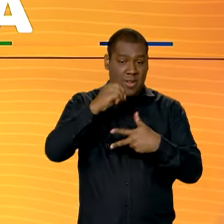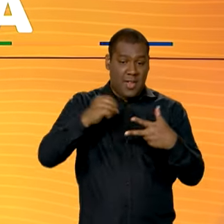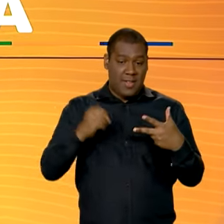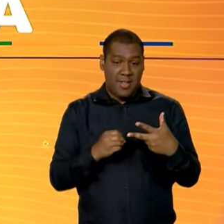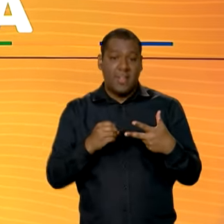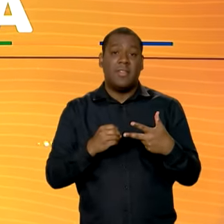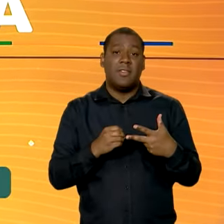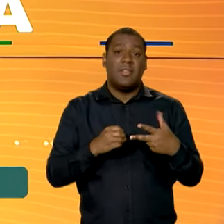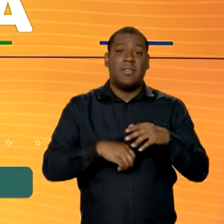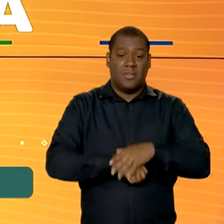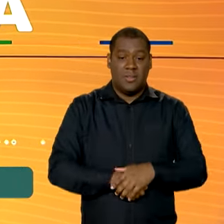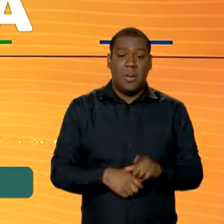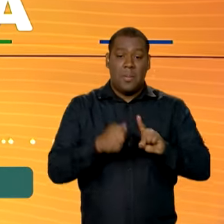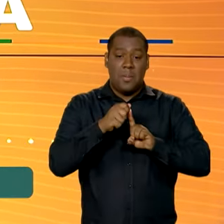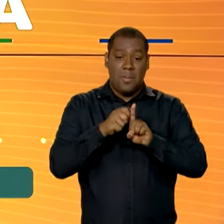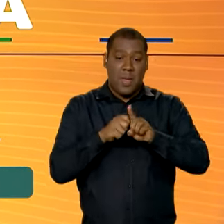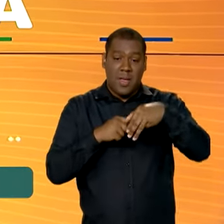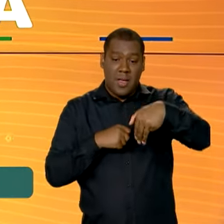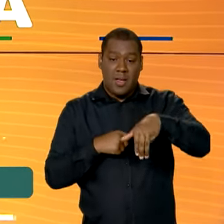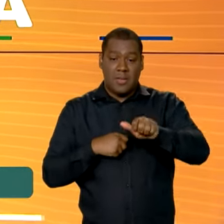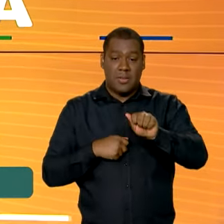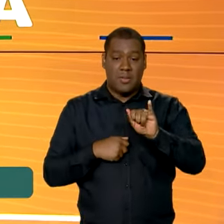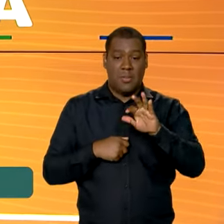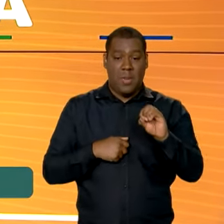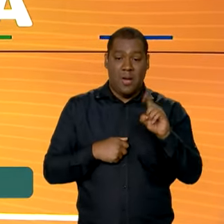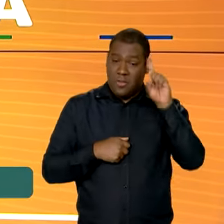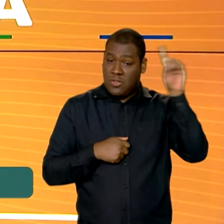inscrições começam este mês, no dia 27